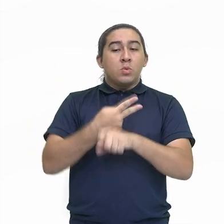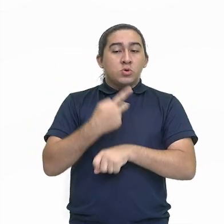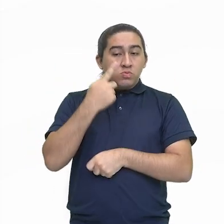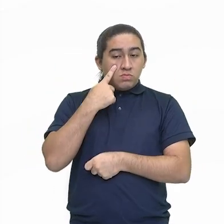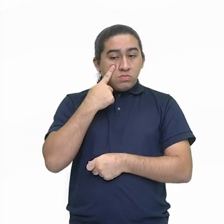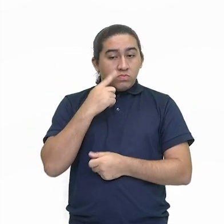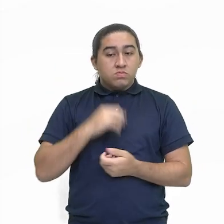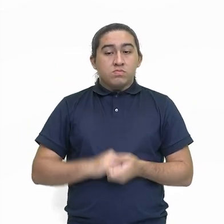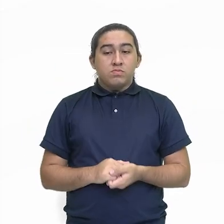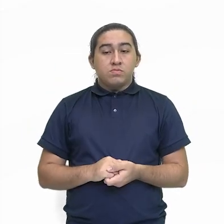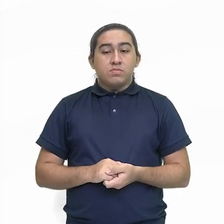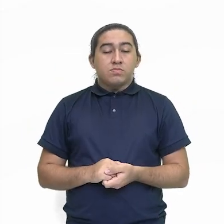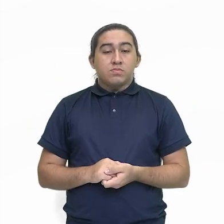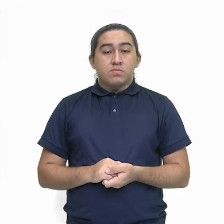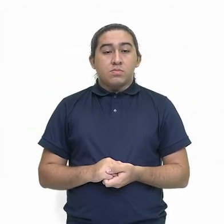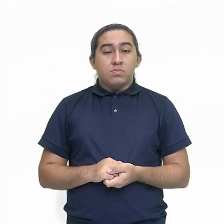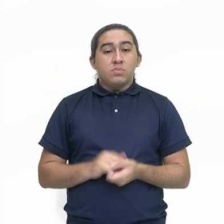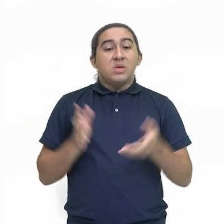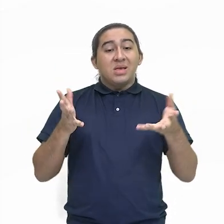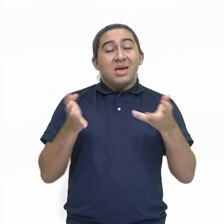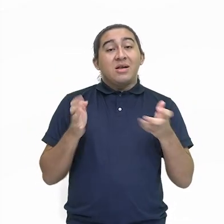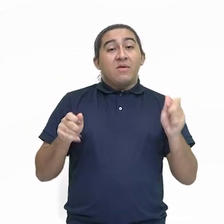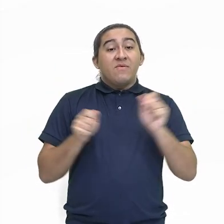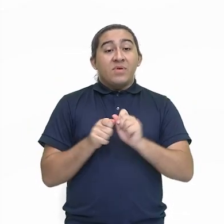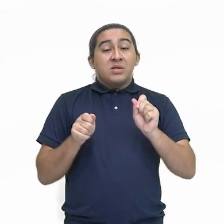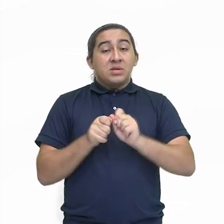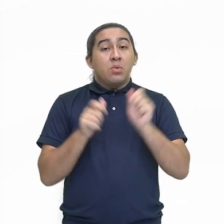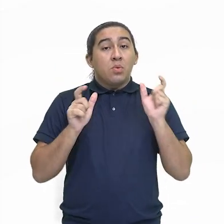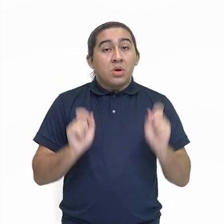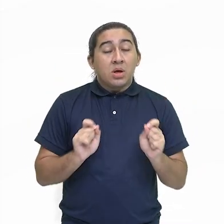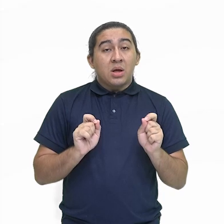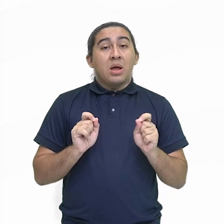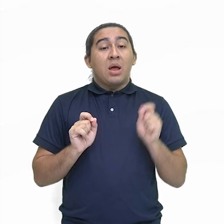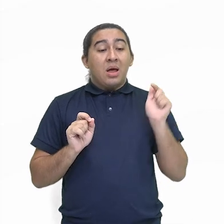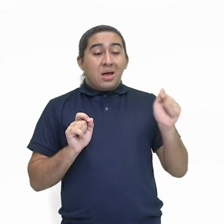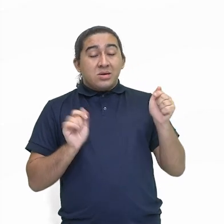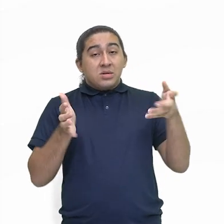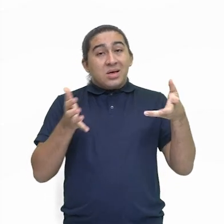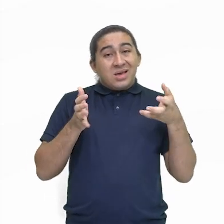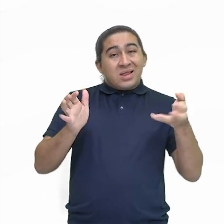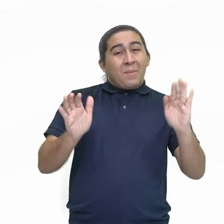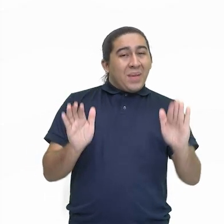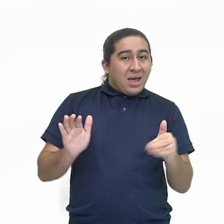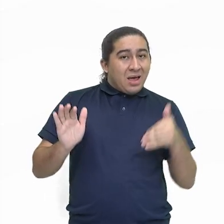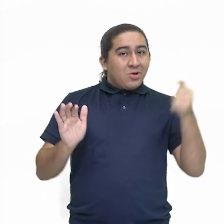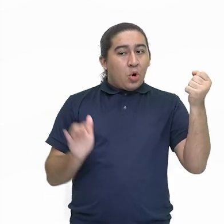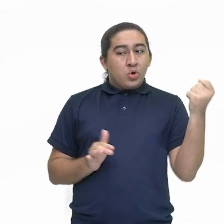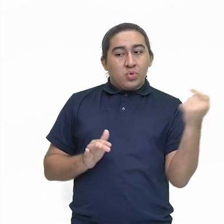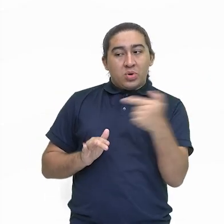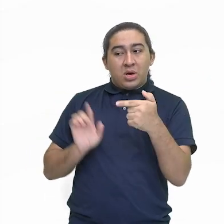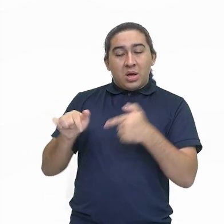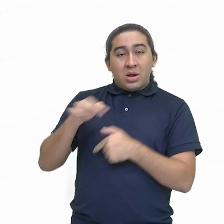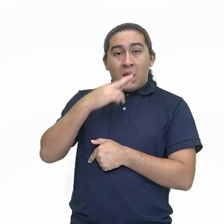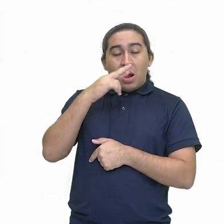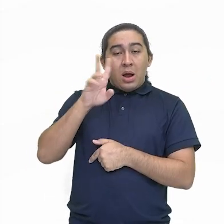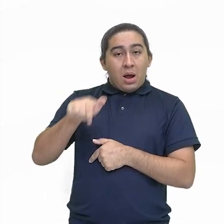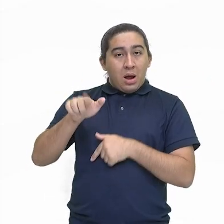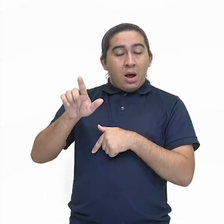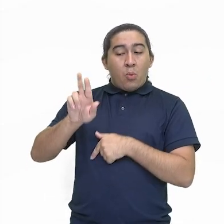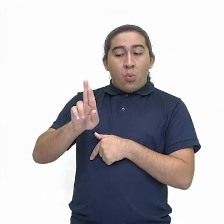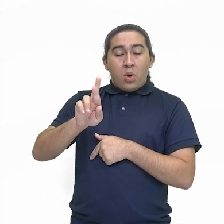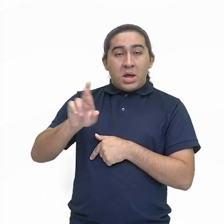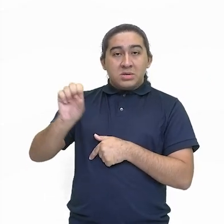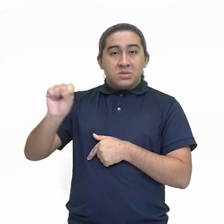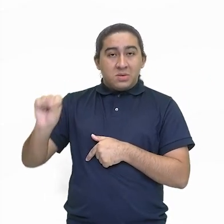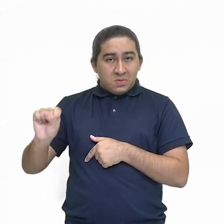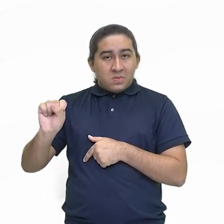essa busca de tentar fazer um país ser melhor do que o outro. Estados Unidos querendo ser ali melhor do que a União Soviética